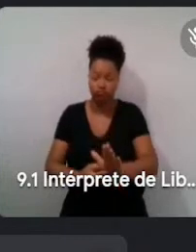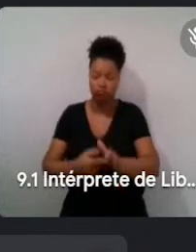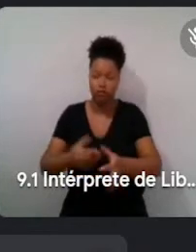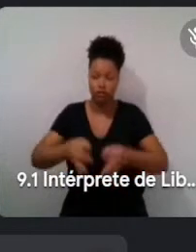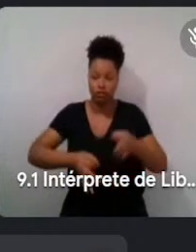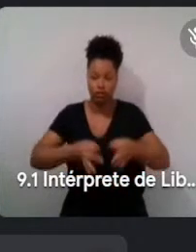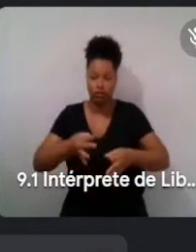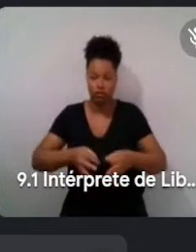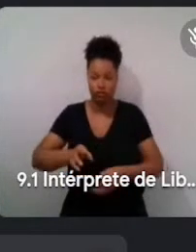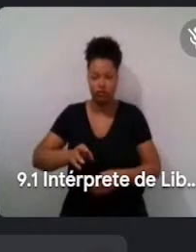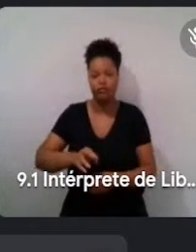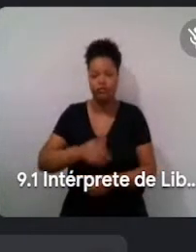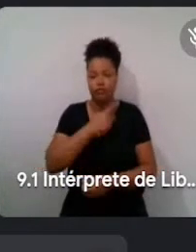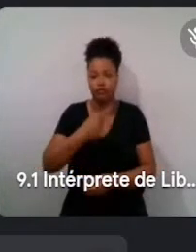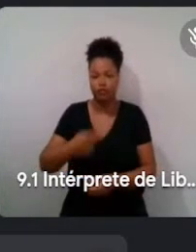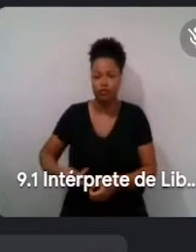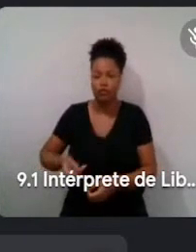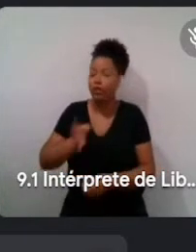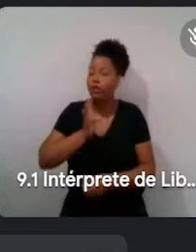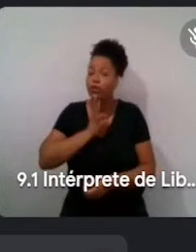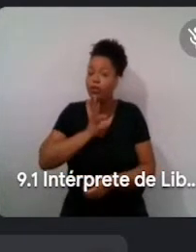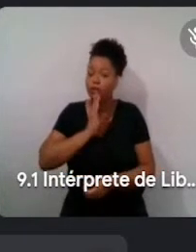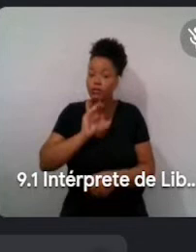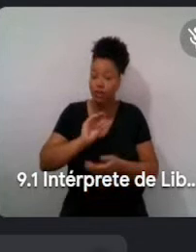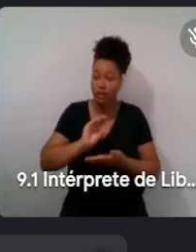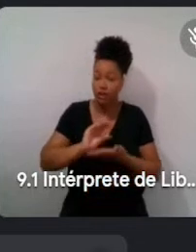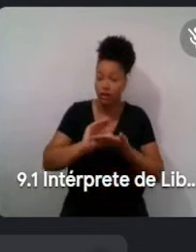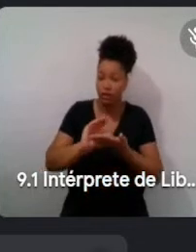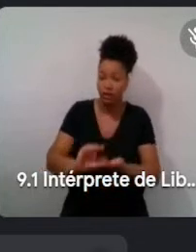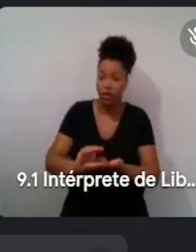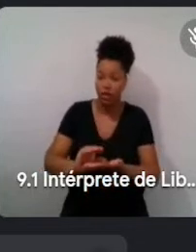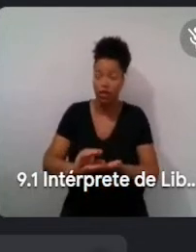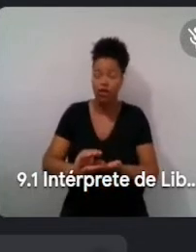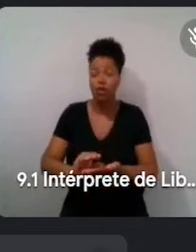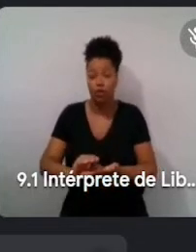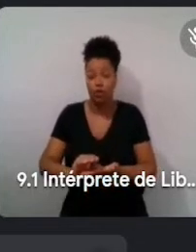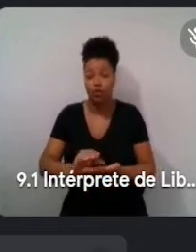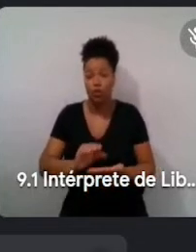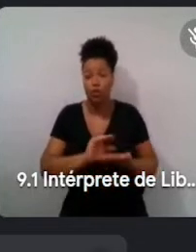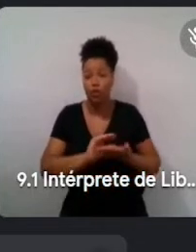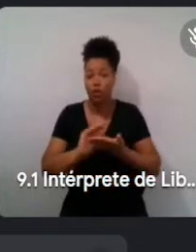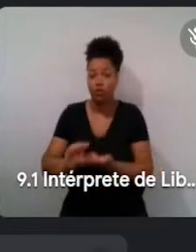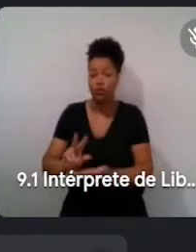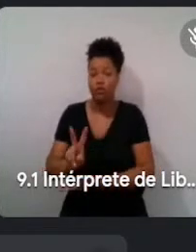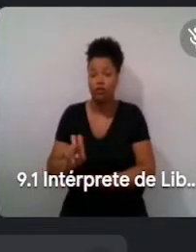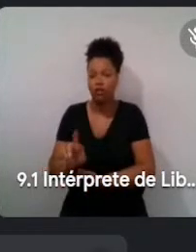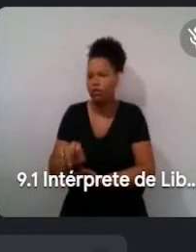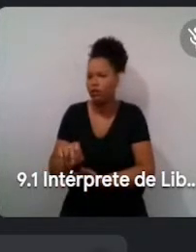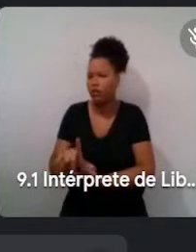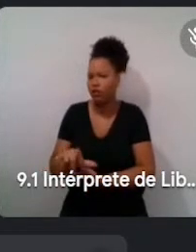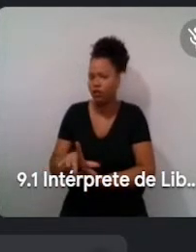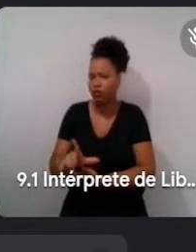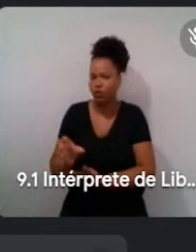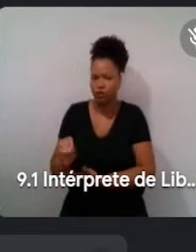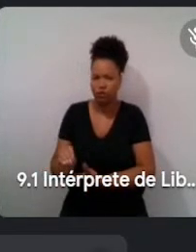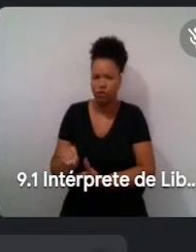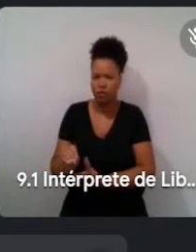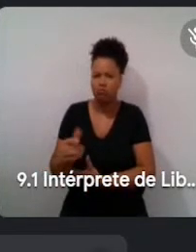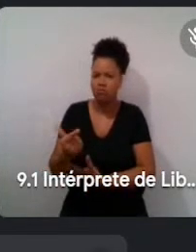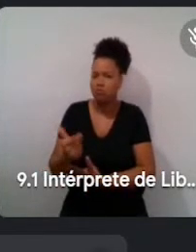ao conhecimento dos recursos, quanto ao recurso de Vandelúcia, não há